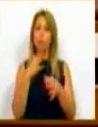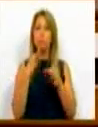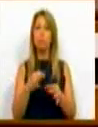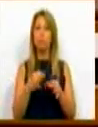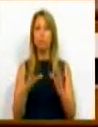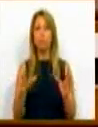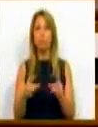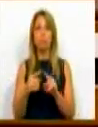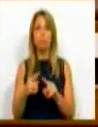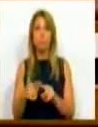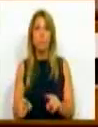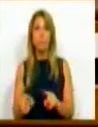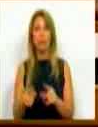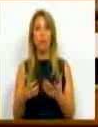radicalizou-se,